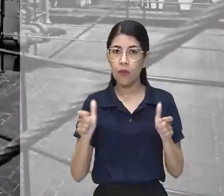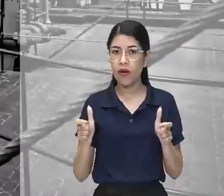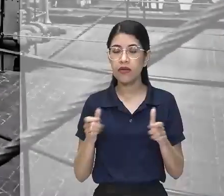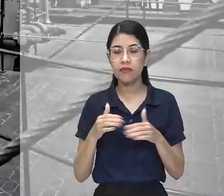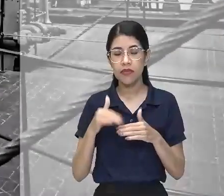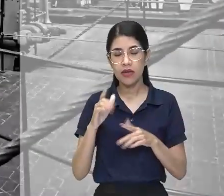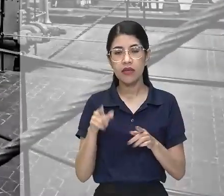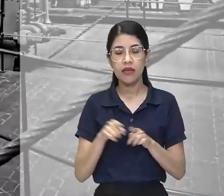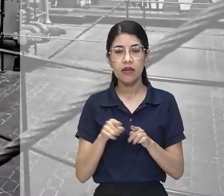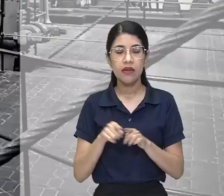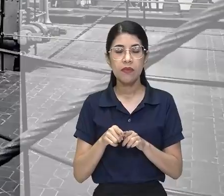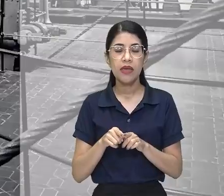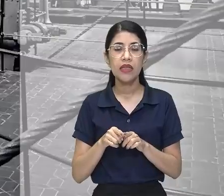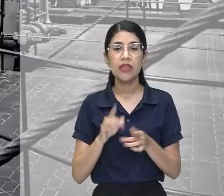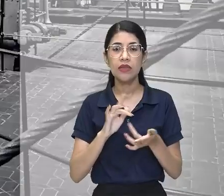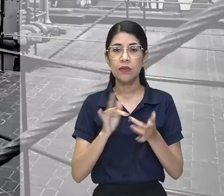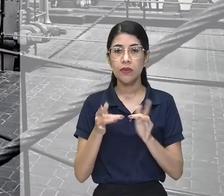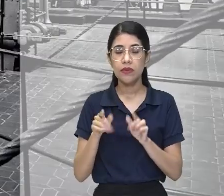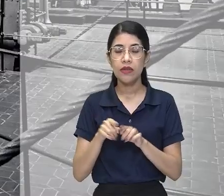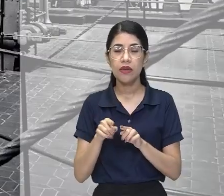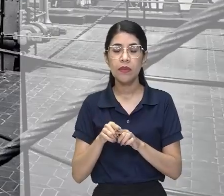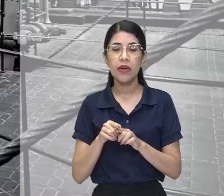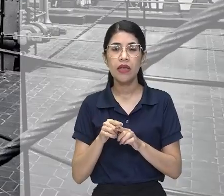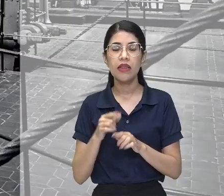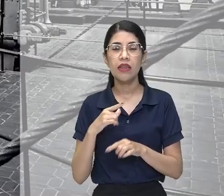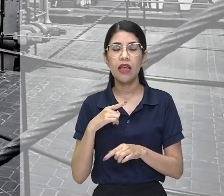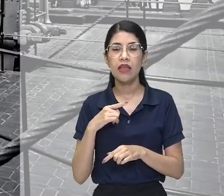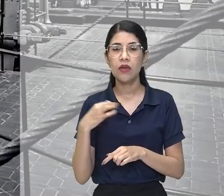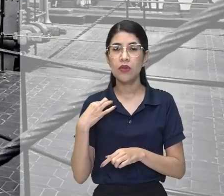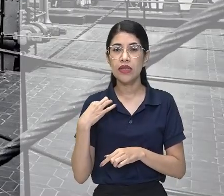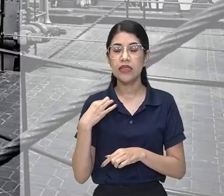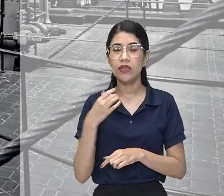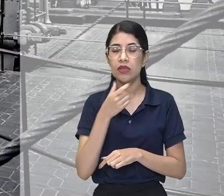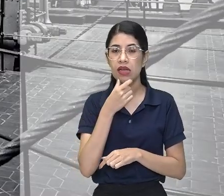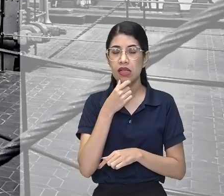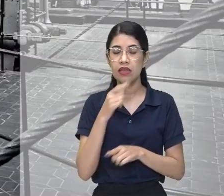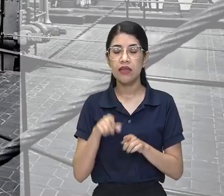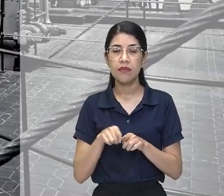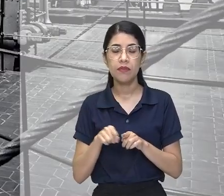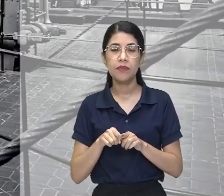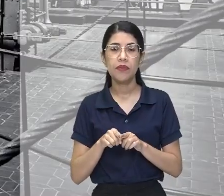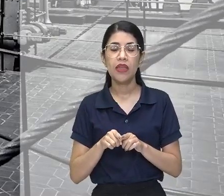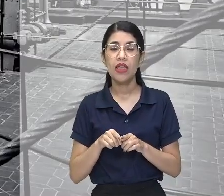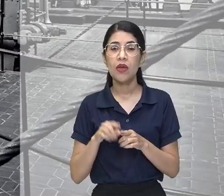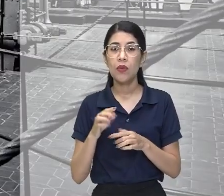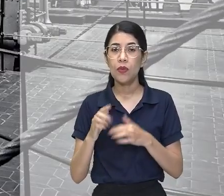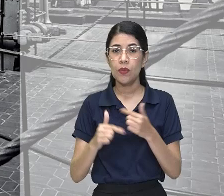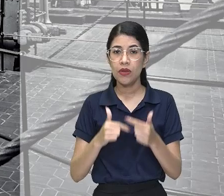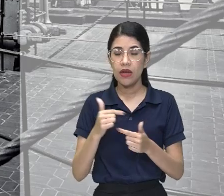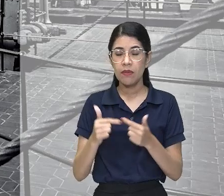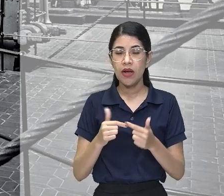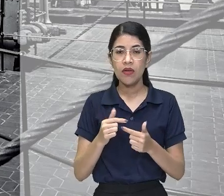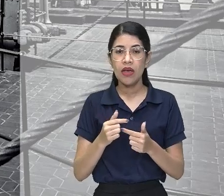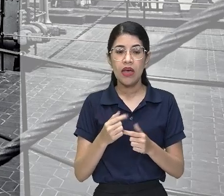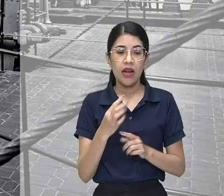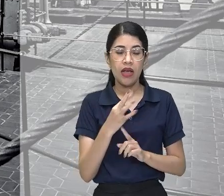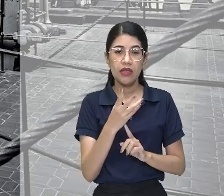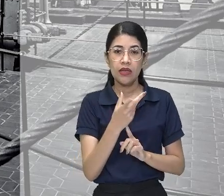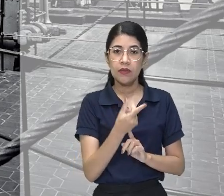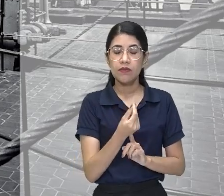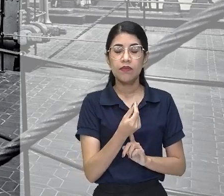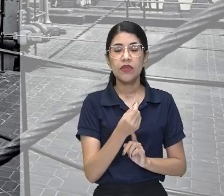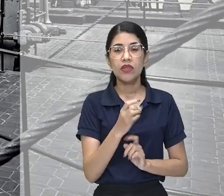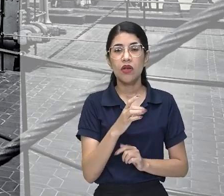nesse contexto tem a busca pelos tecidos ingleses, sendo que, como o trabalho ele era artesanal, essa produção ela